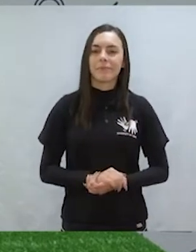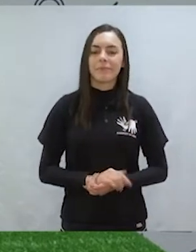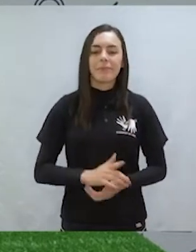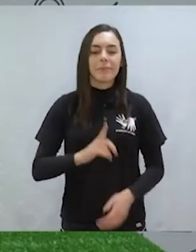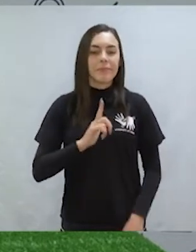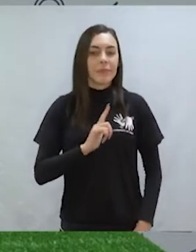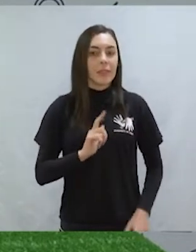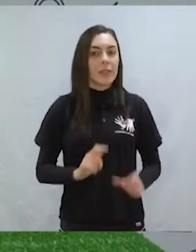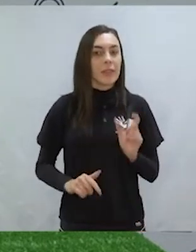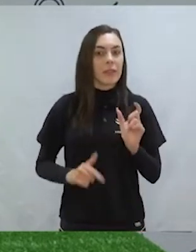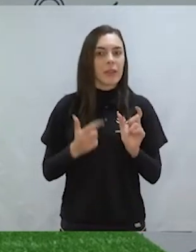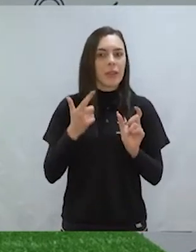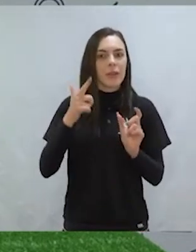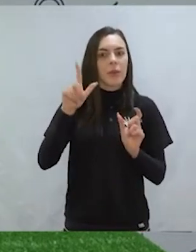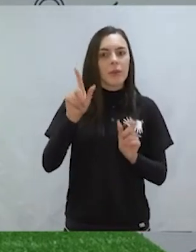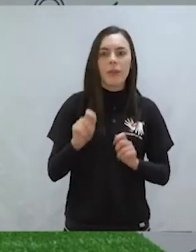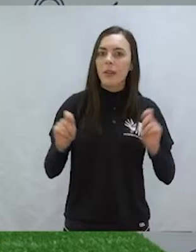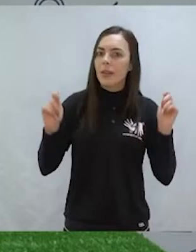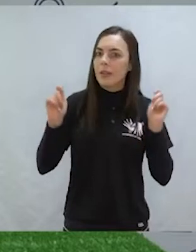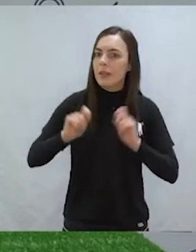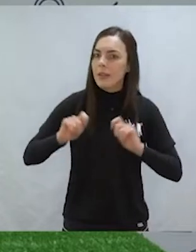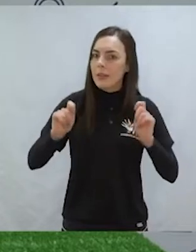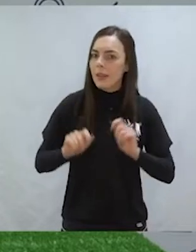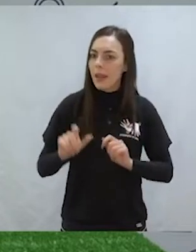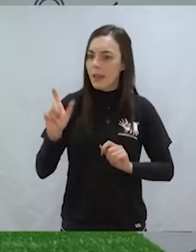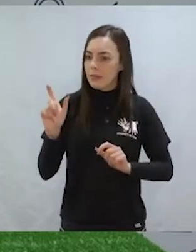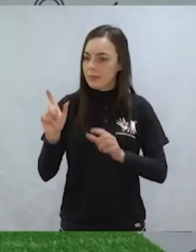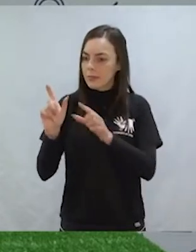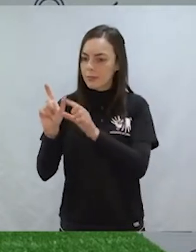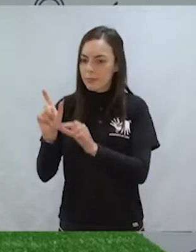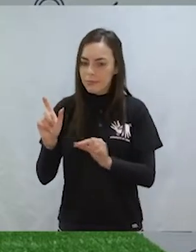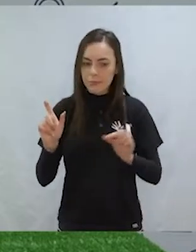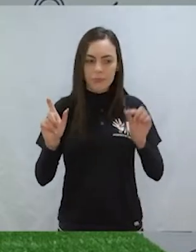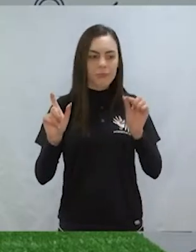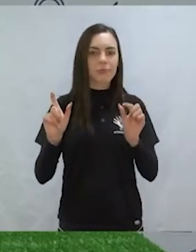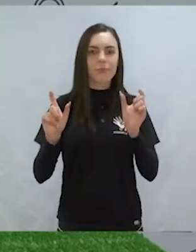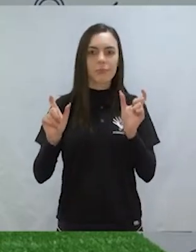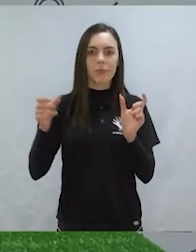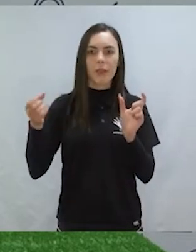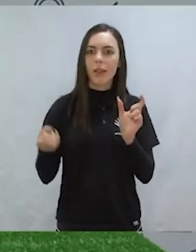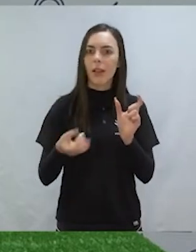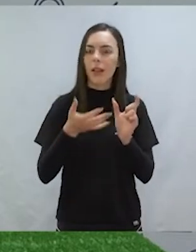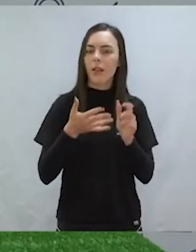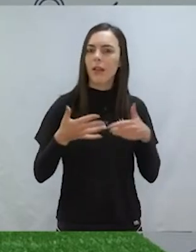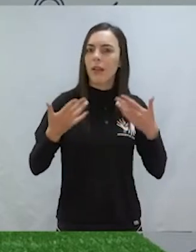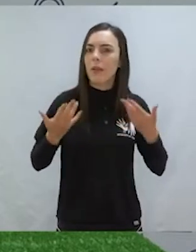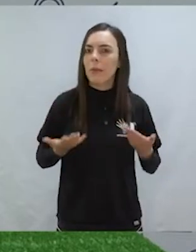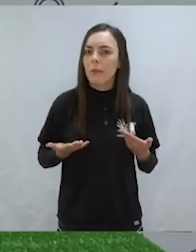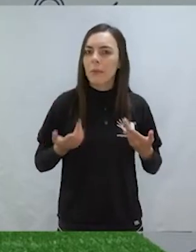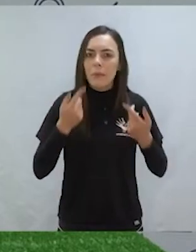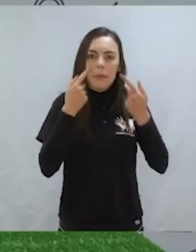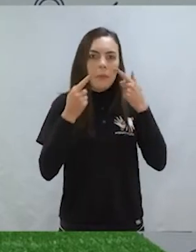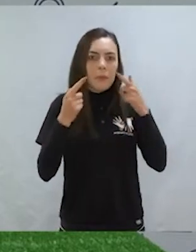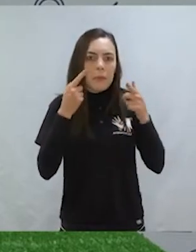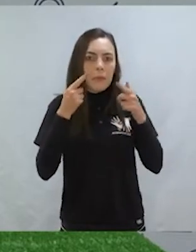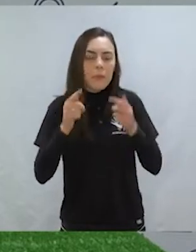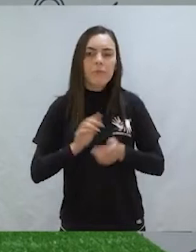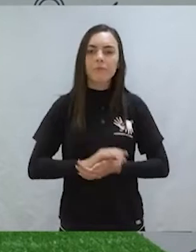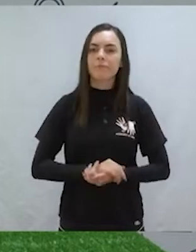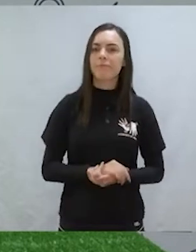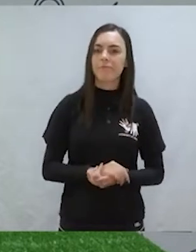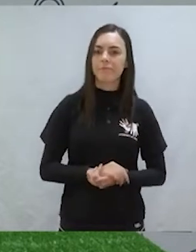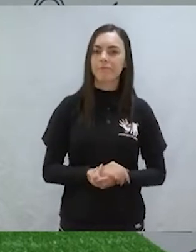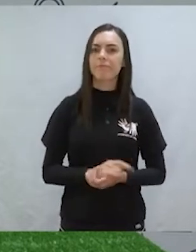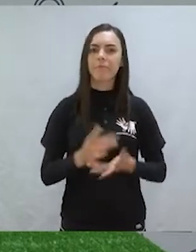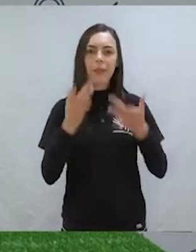mas tem mais uma palavra que a gente pode formar a partir de boneca. Vamos descobrir qual é?